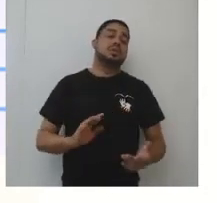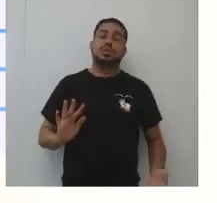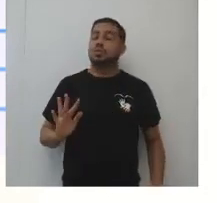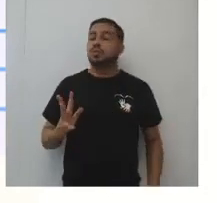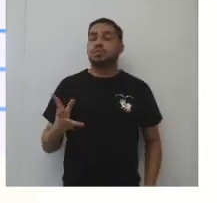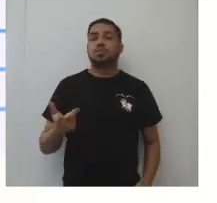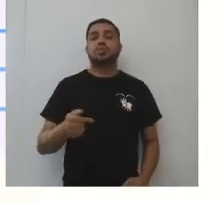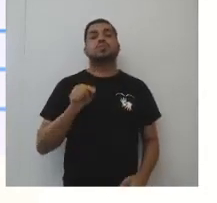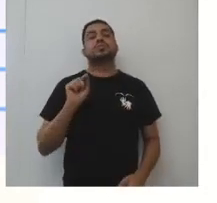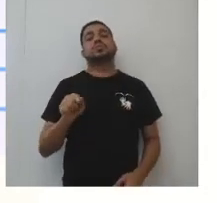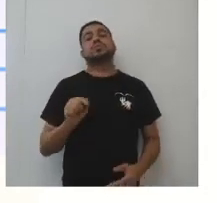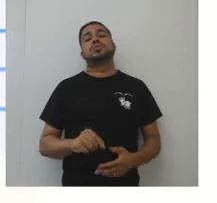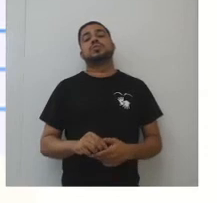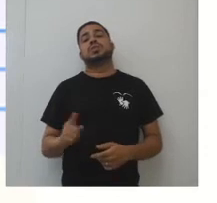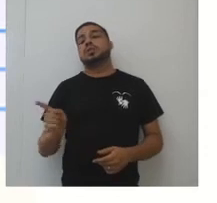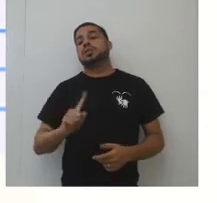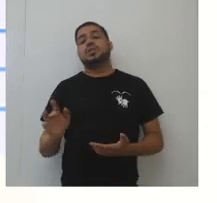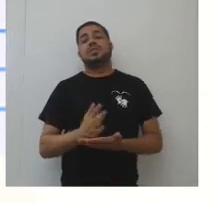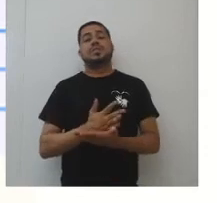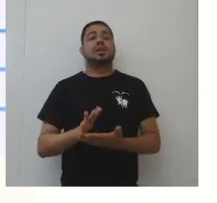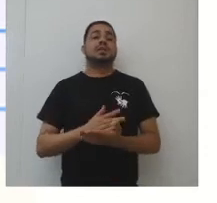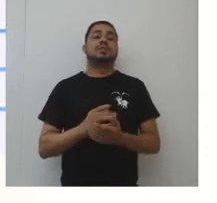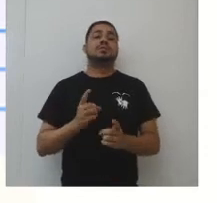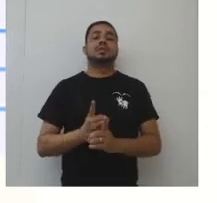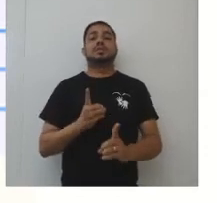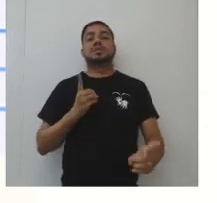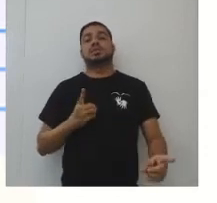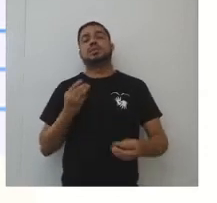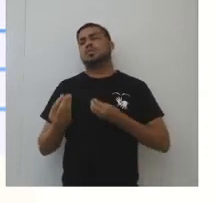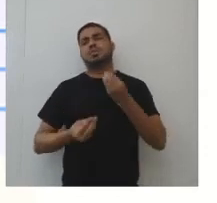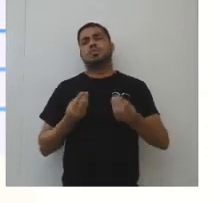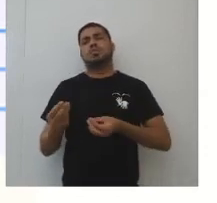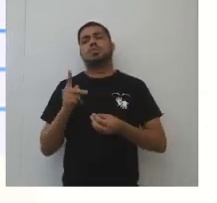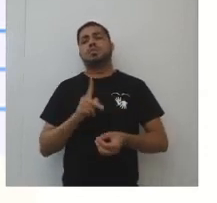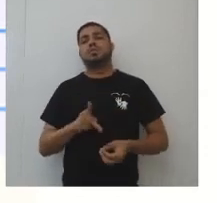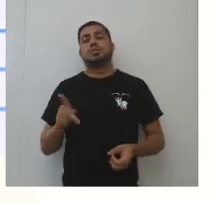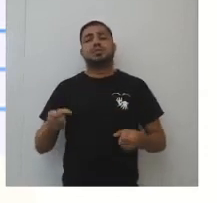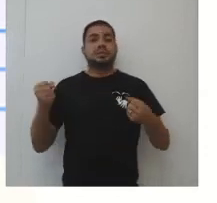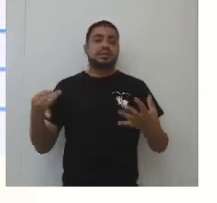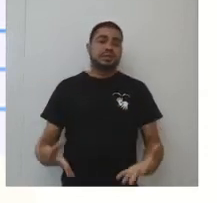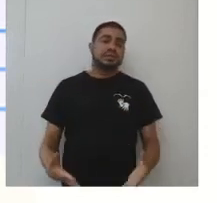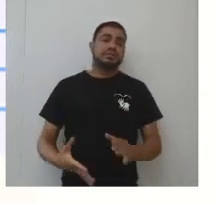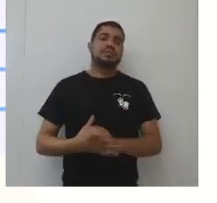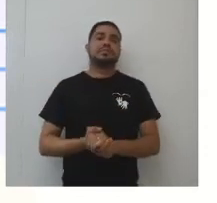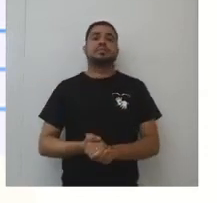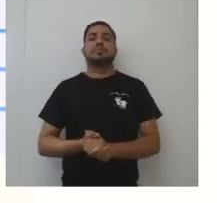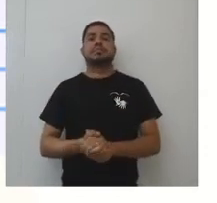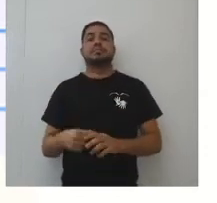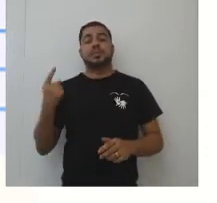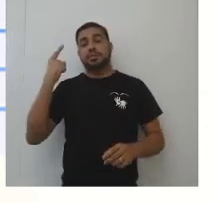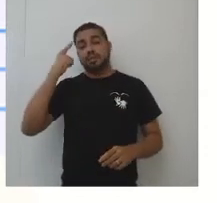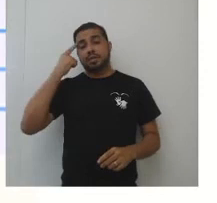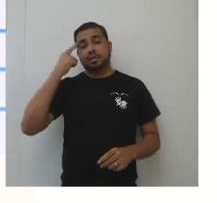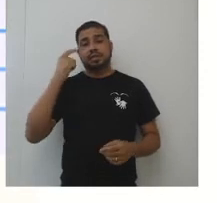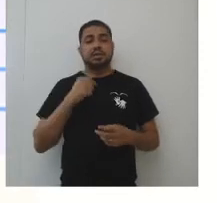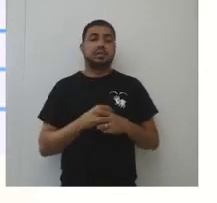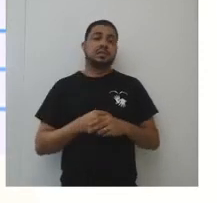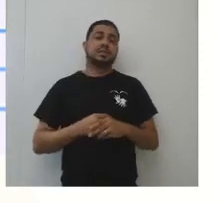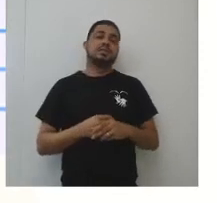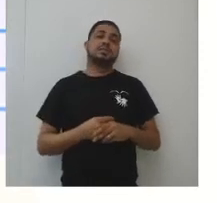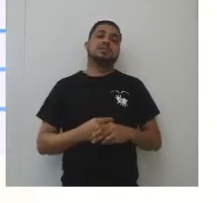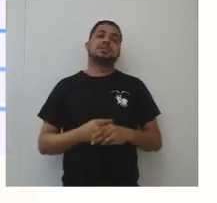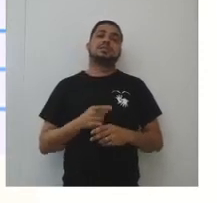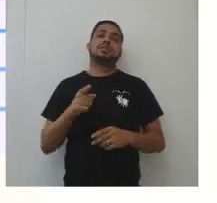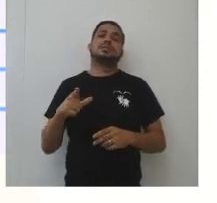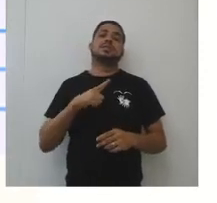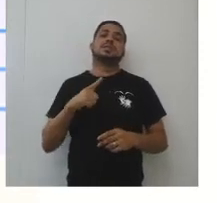todos os pontos. Ele não varia com a distância. Como, professor? Vamos explicar melhor. Imagina